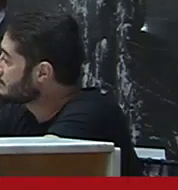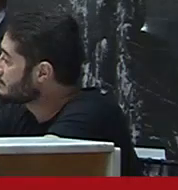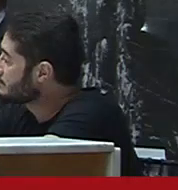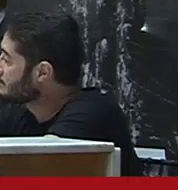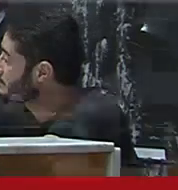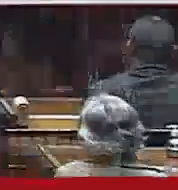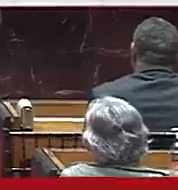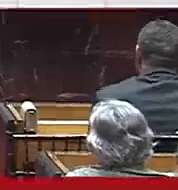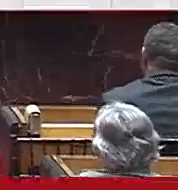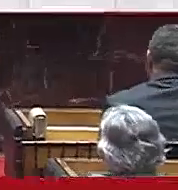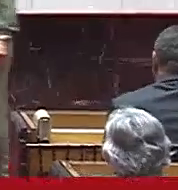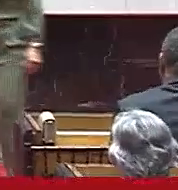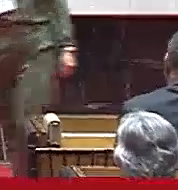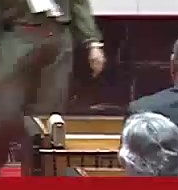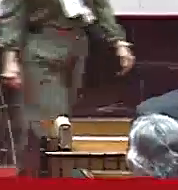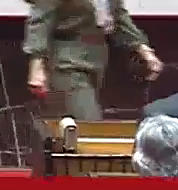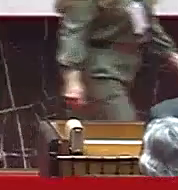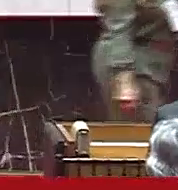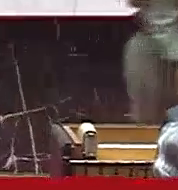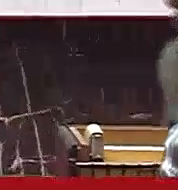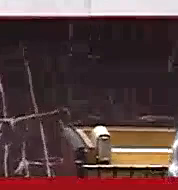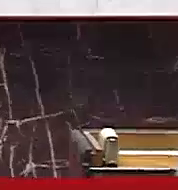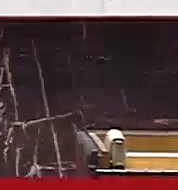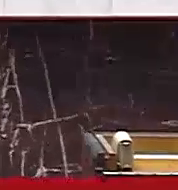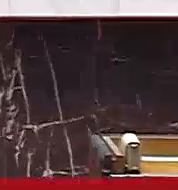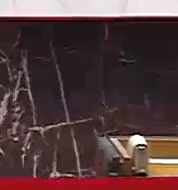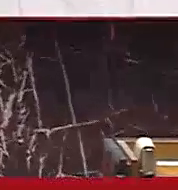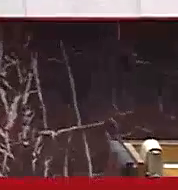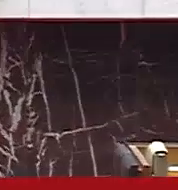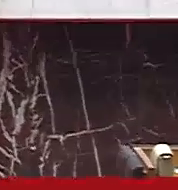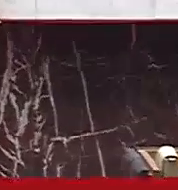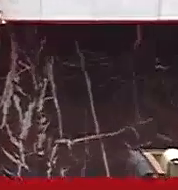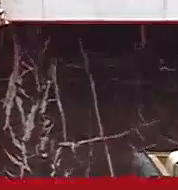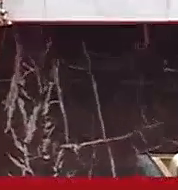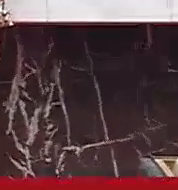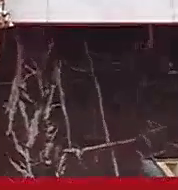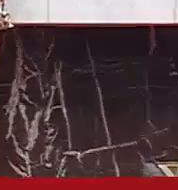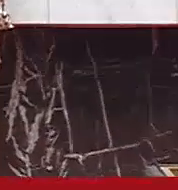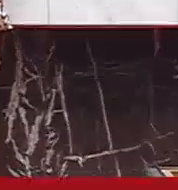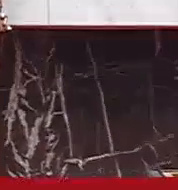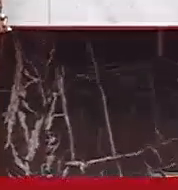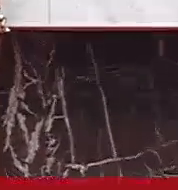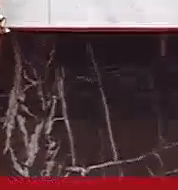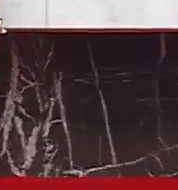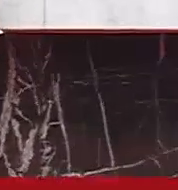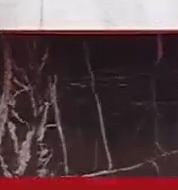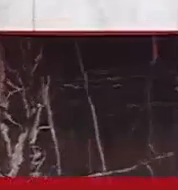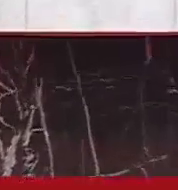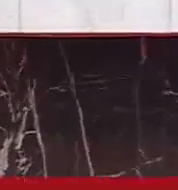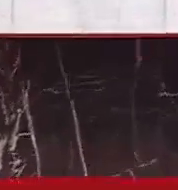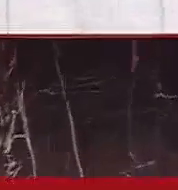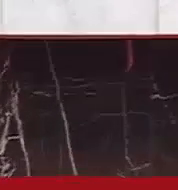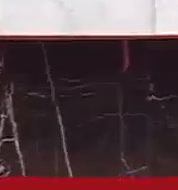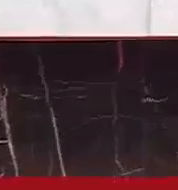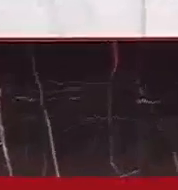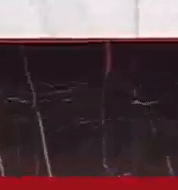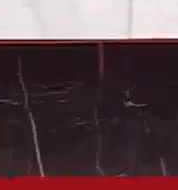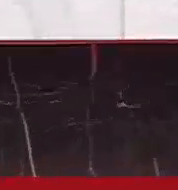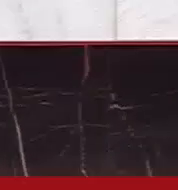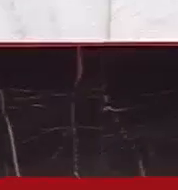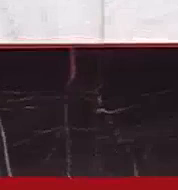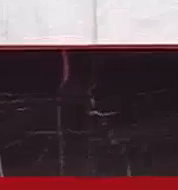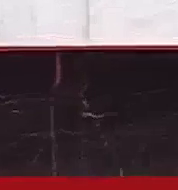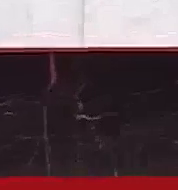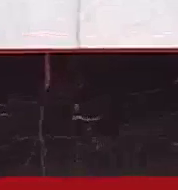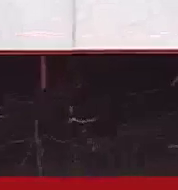de servidora pública, representando os servidores e ex-servidores da Assembleia. Para proceder à